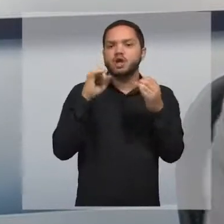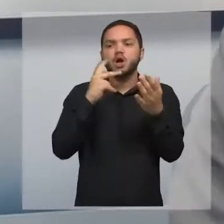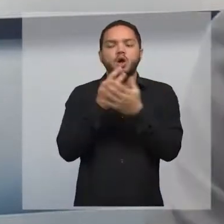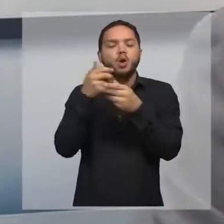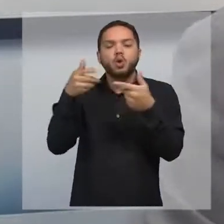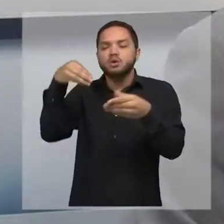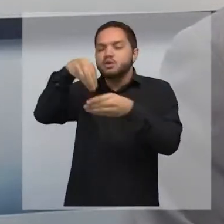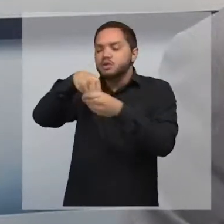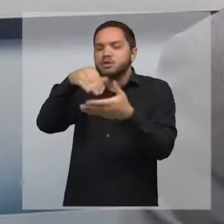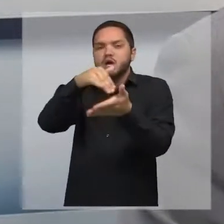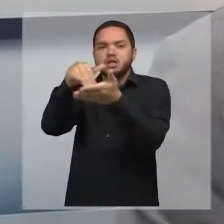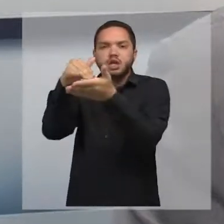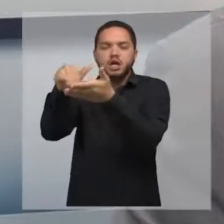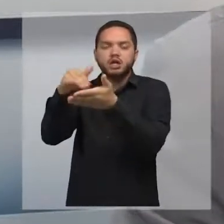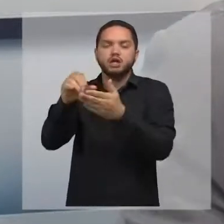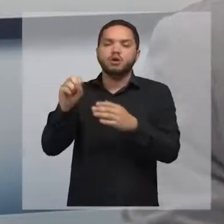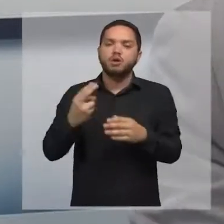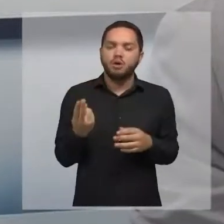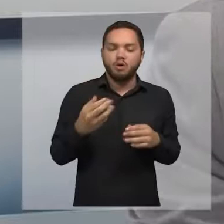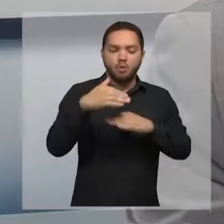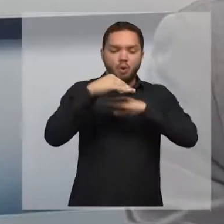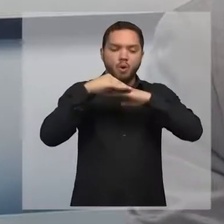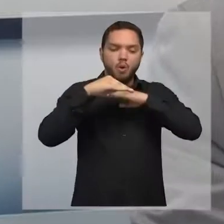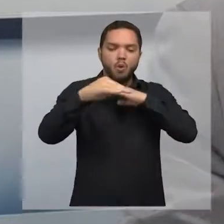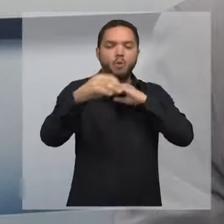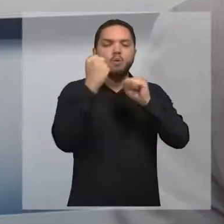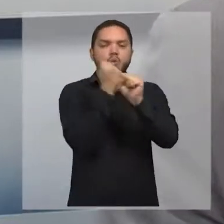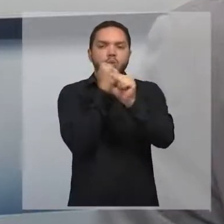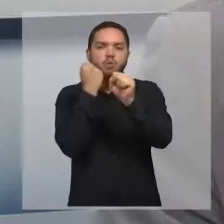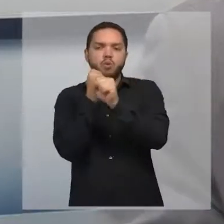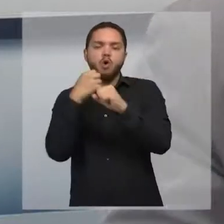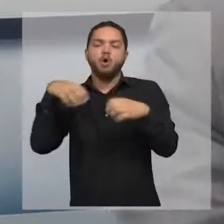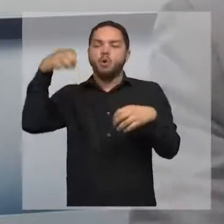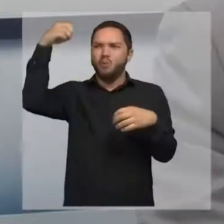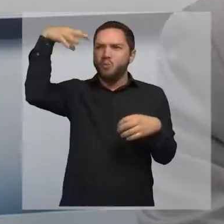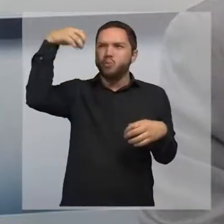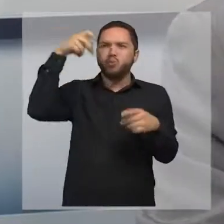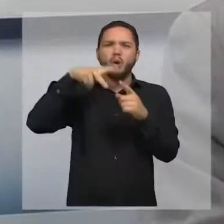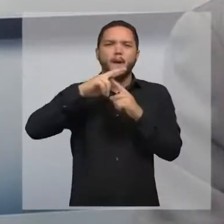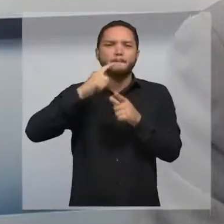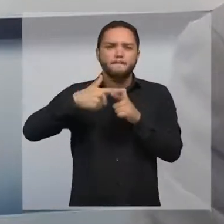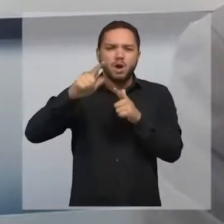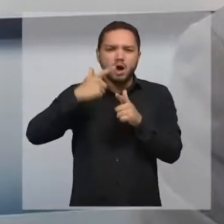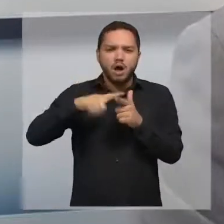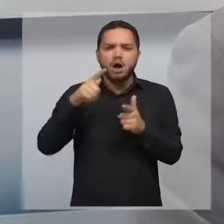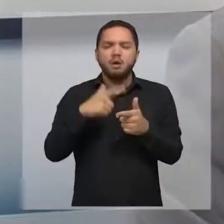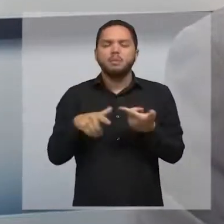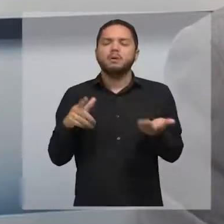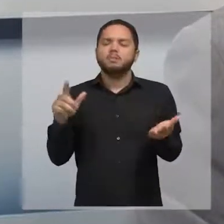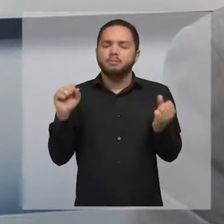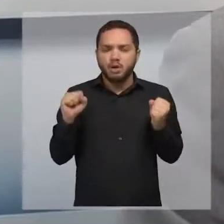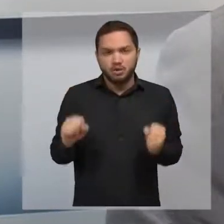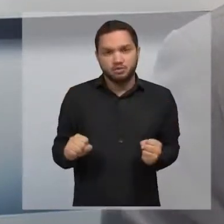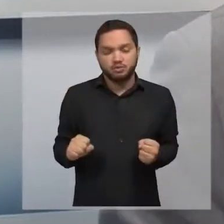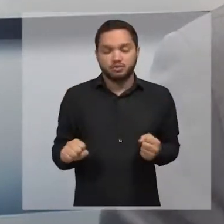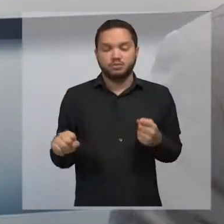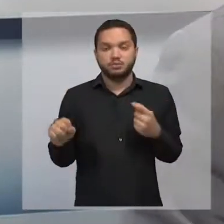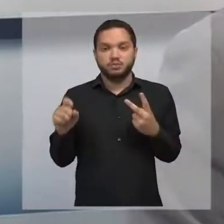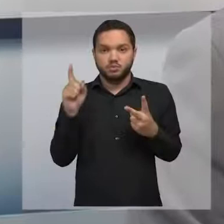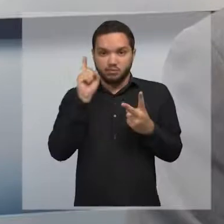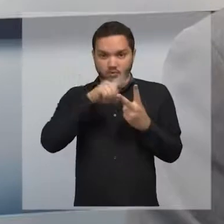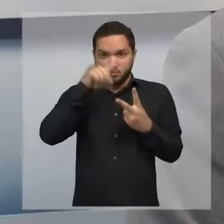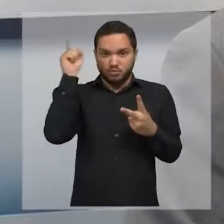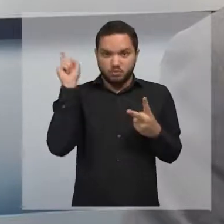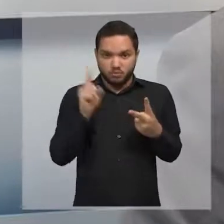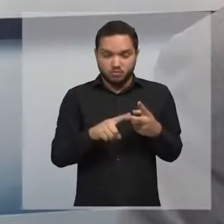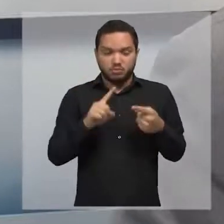determinada secretaria, pode solicitar um asfaltamento em uma rua, uma iluminação pública em uma rua. Então, esses